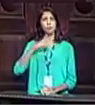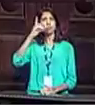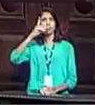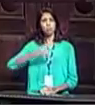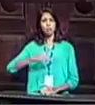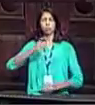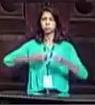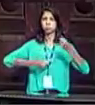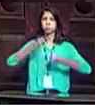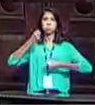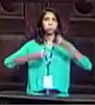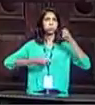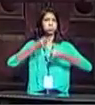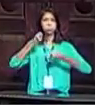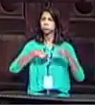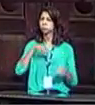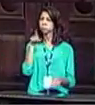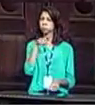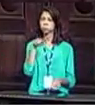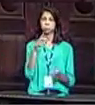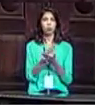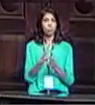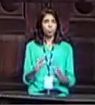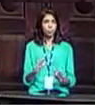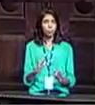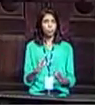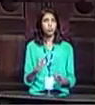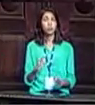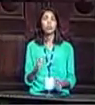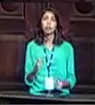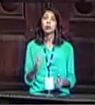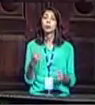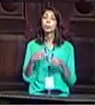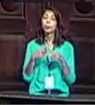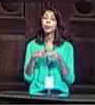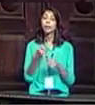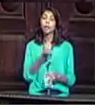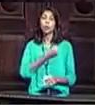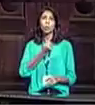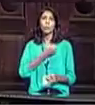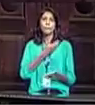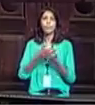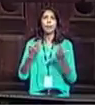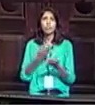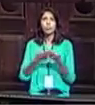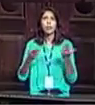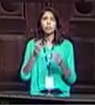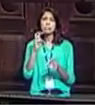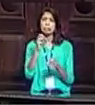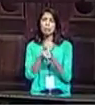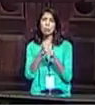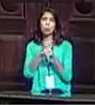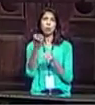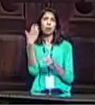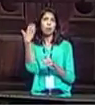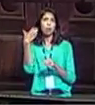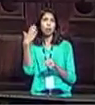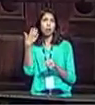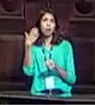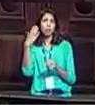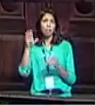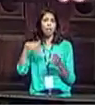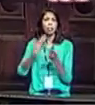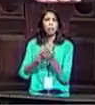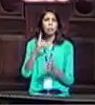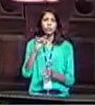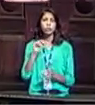de dirigir estava suspenso por soma de pontos 5 anos anteriores à data de